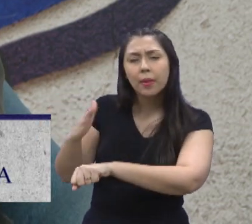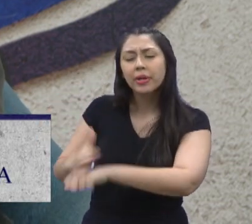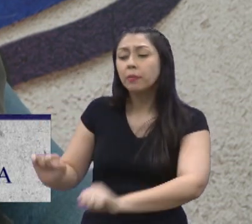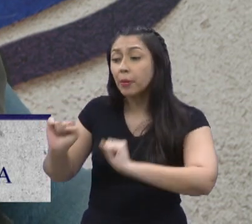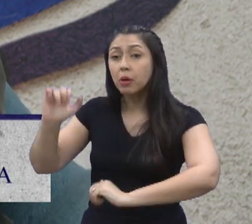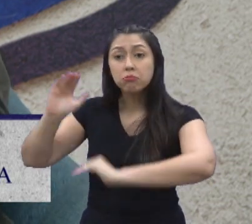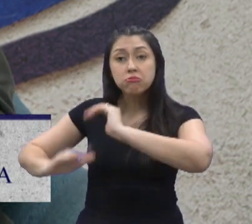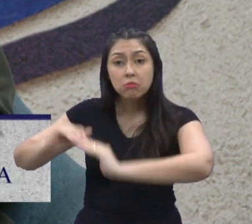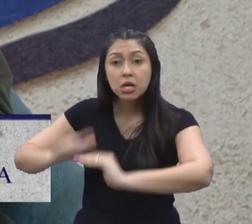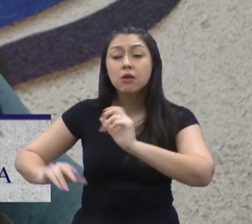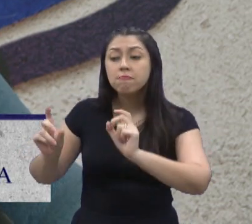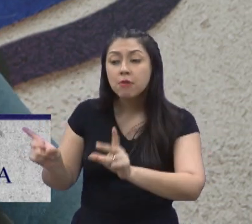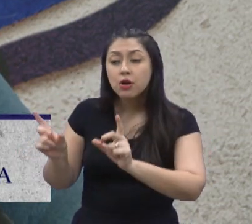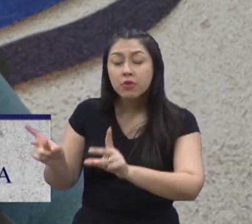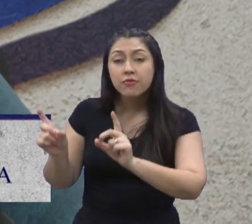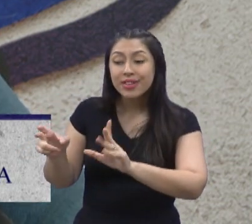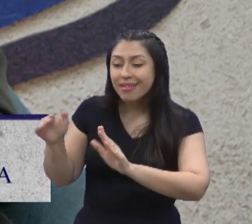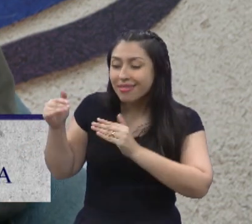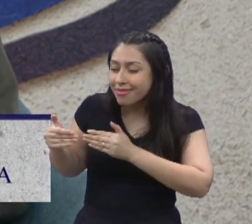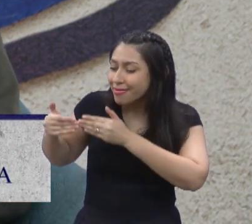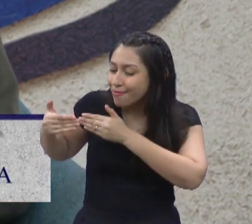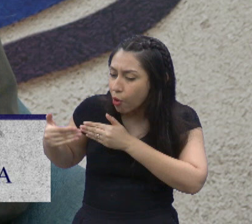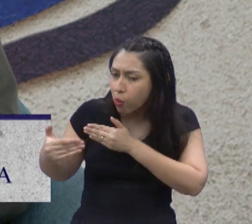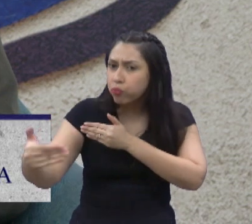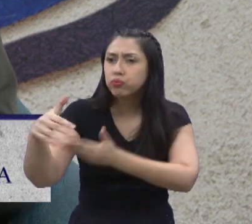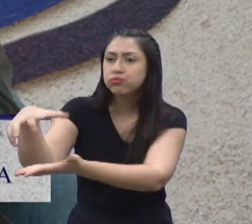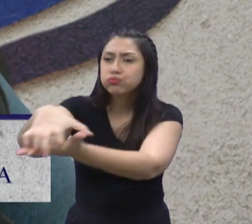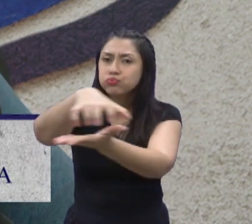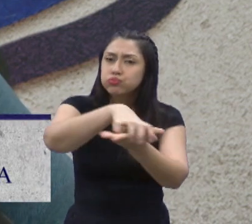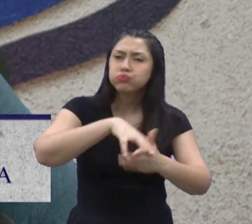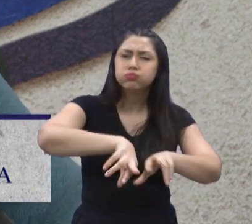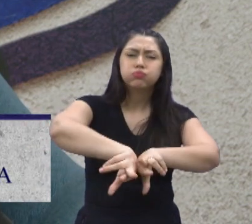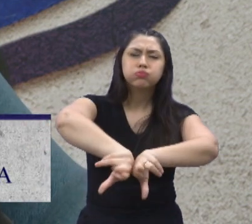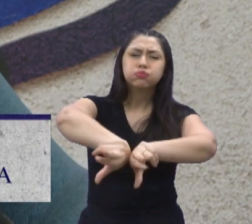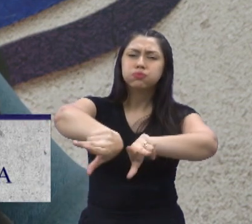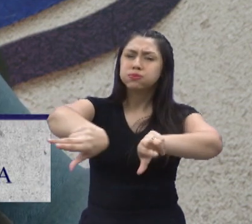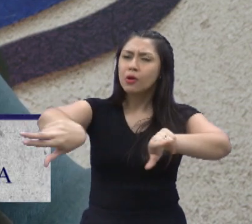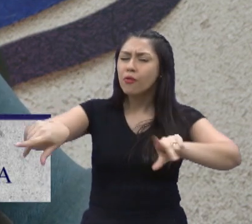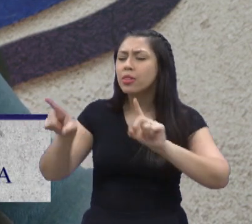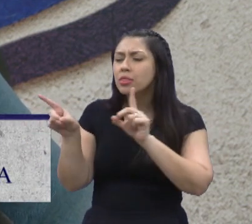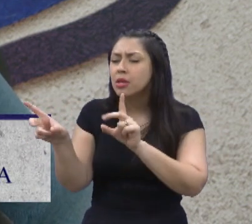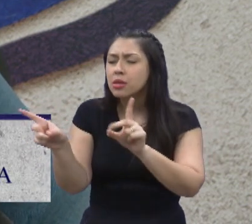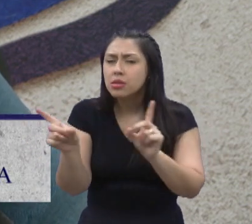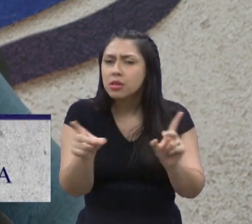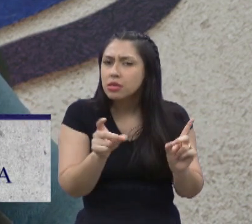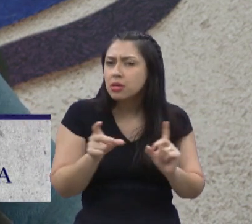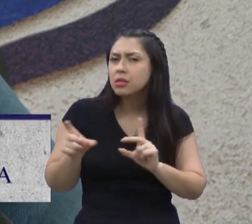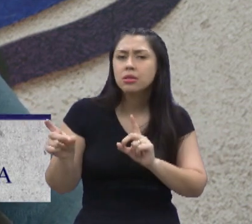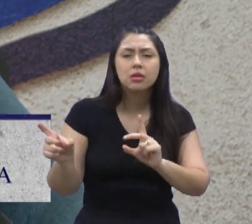vender. E a partir dali eu fui entrando em várias áreas, né? Em várias áreas da venda, tanto